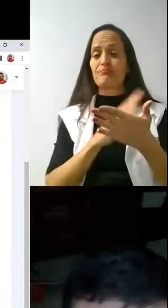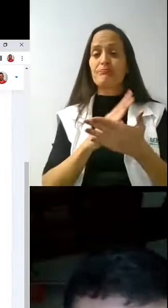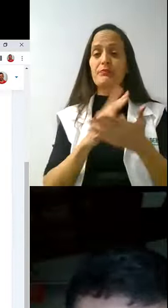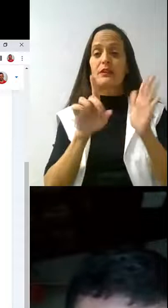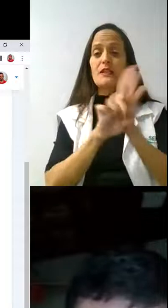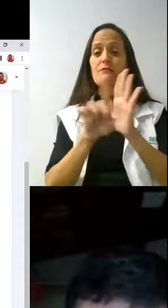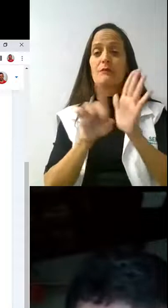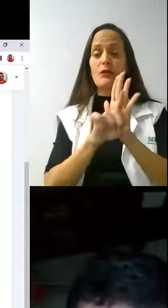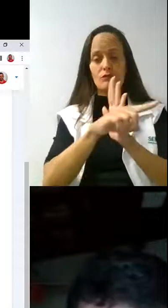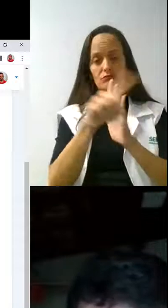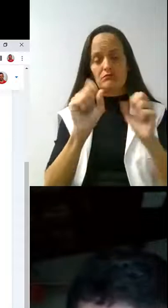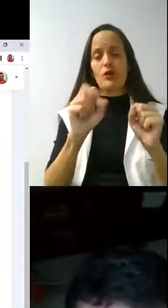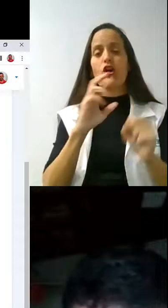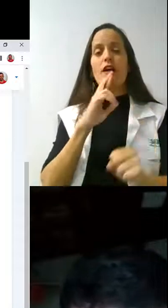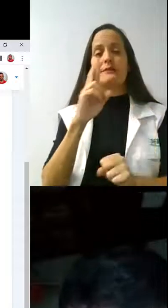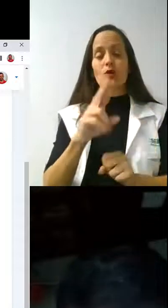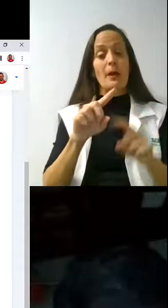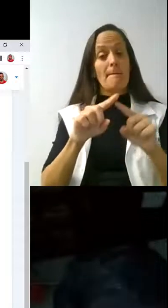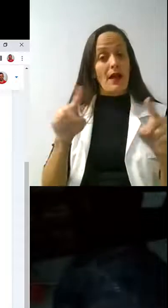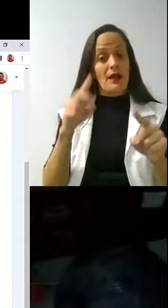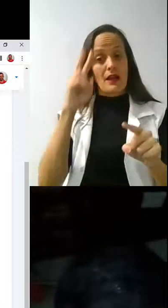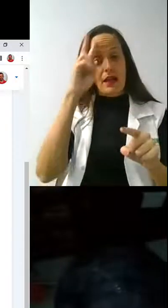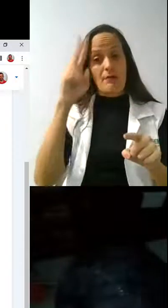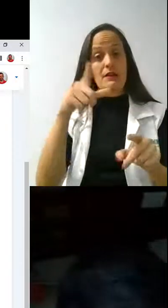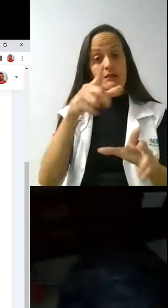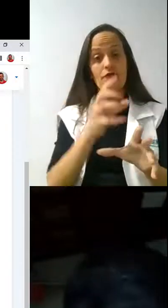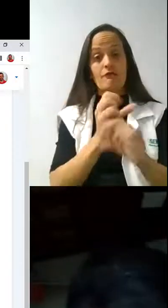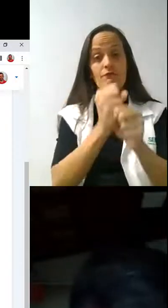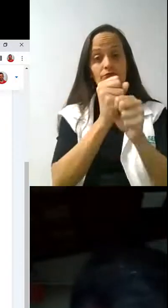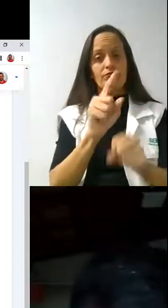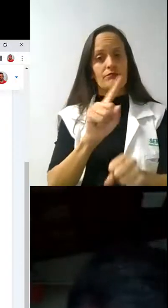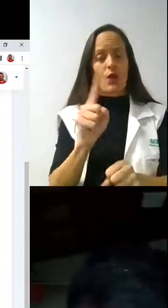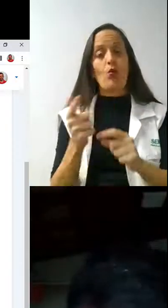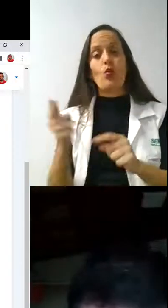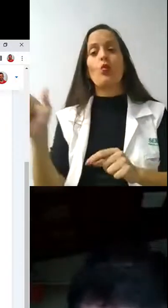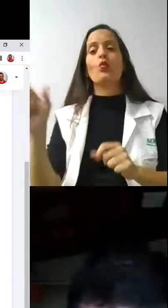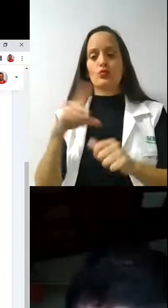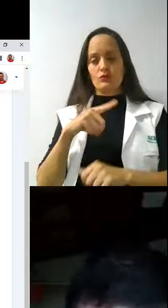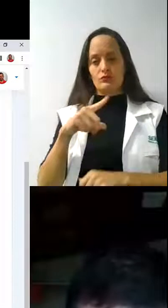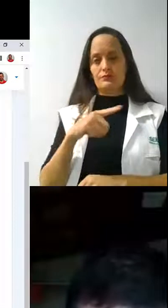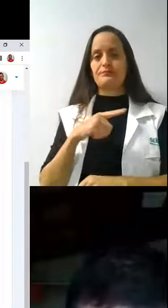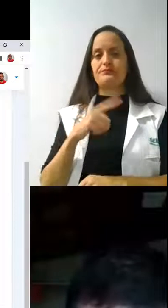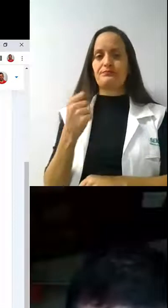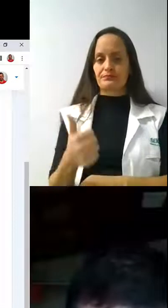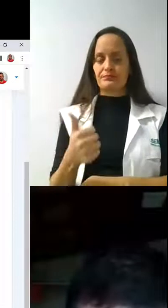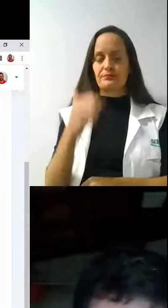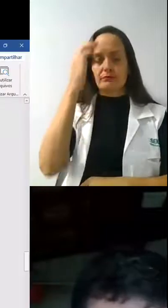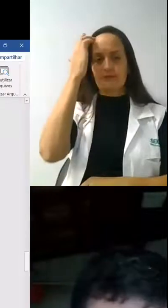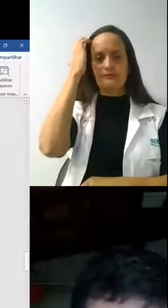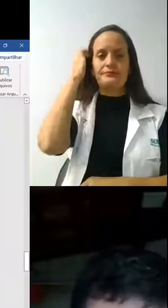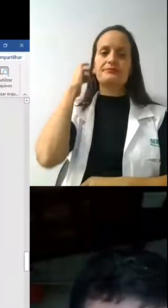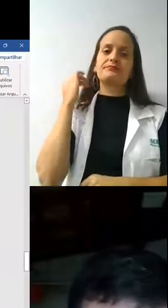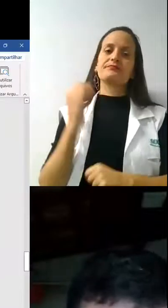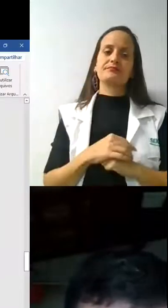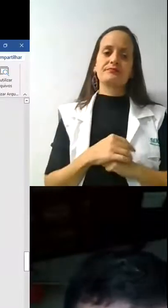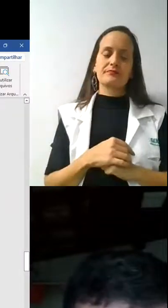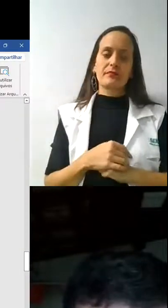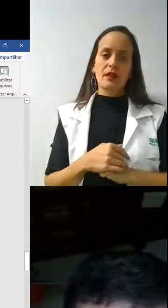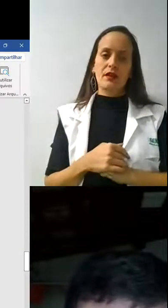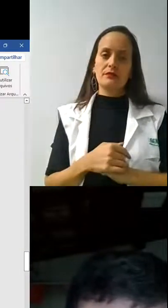que a gente vai fazer aqui junto também. Certo? Vou focar aqui na atividade. Beleza? Então, ó, a opção, você não sabe nem por